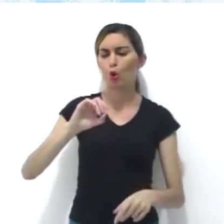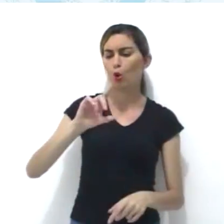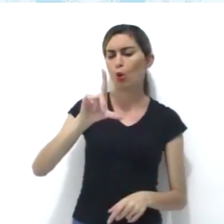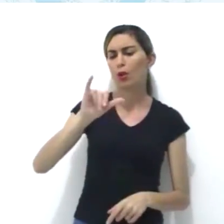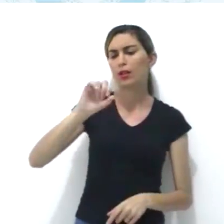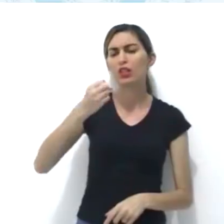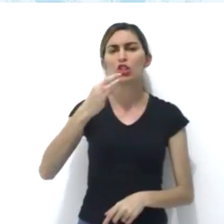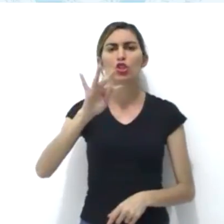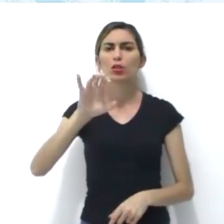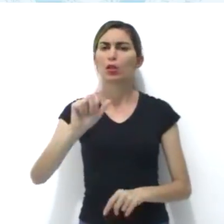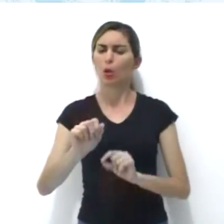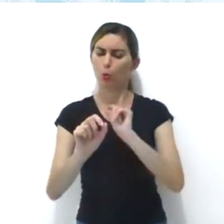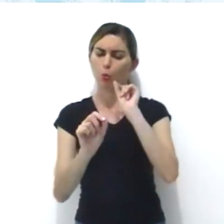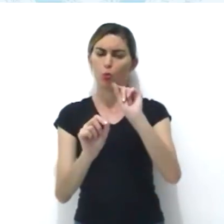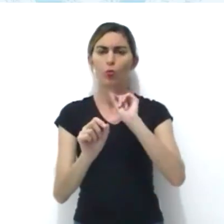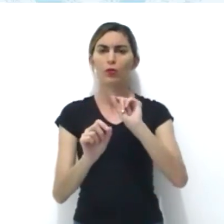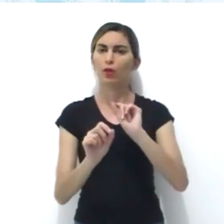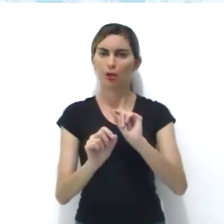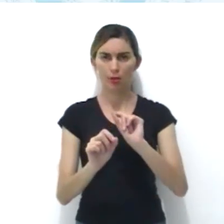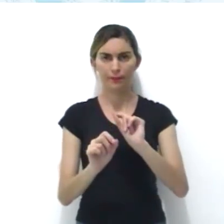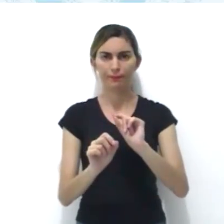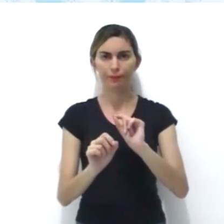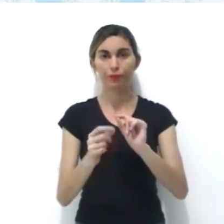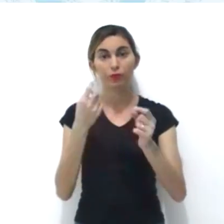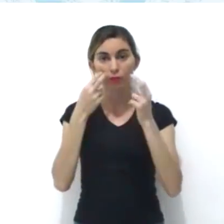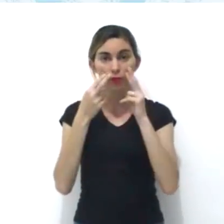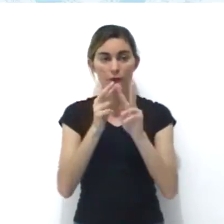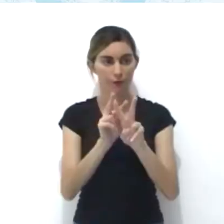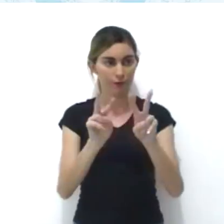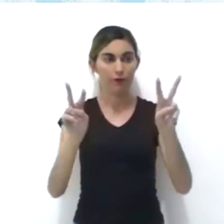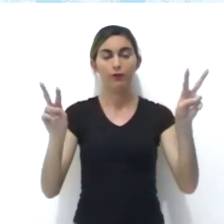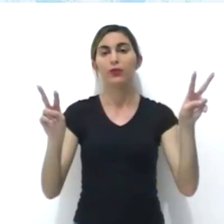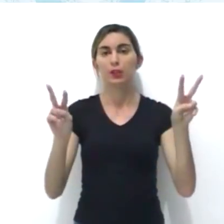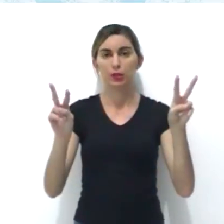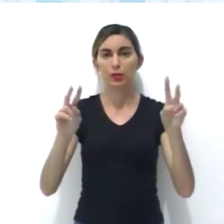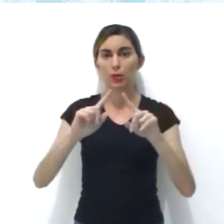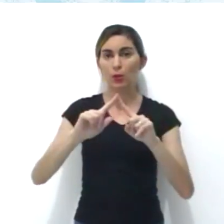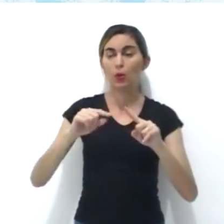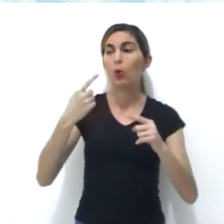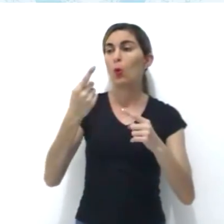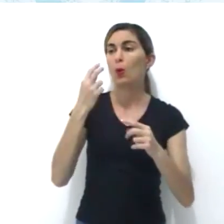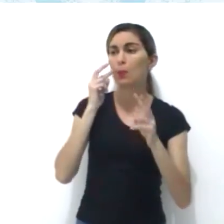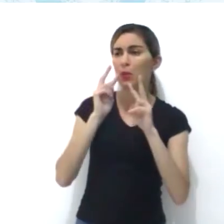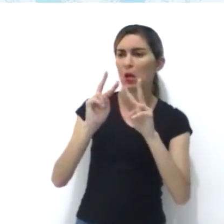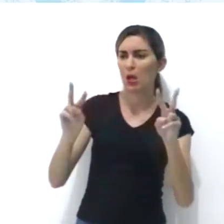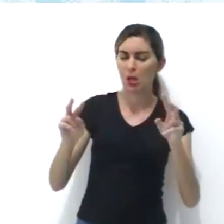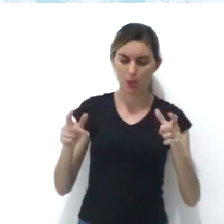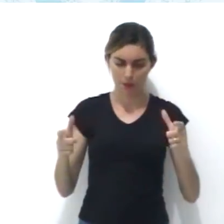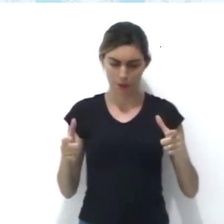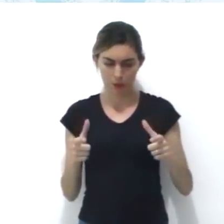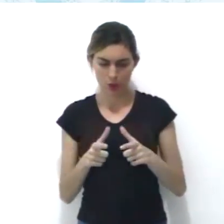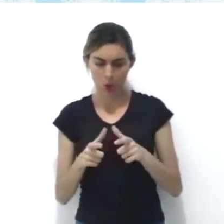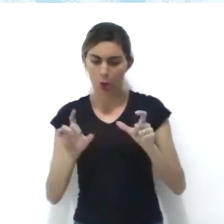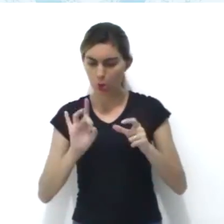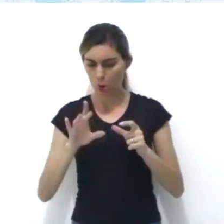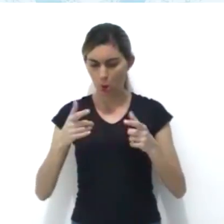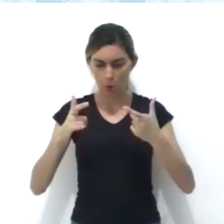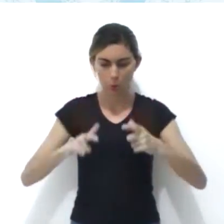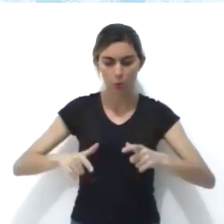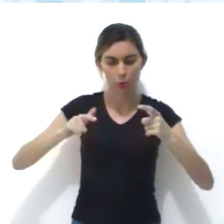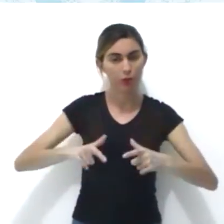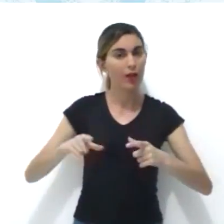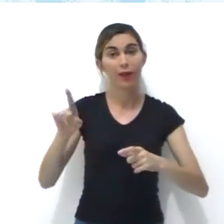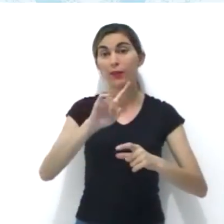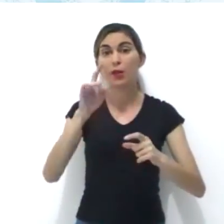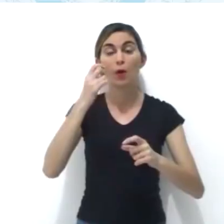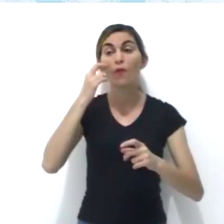Visão holística, nunca ouvi falar na minha vida. Simples assim, ó. Visão holística é parar de enxergar aquele mundinho ali fechado, só